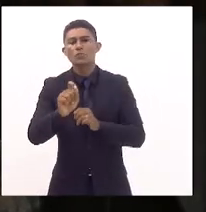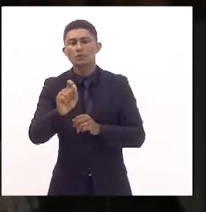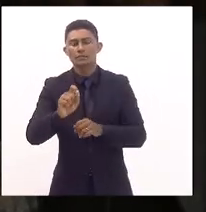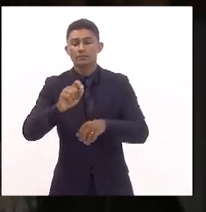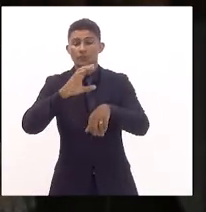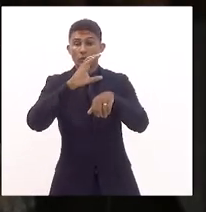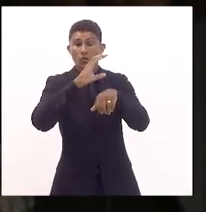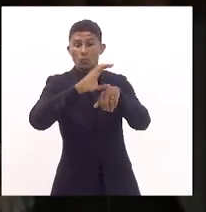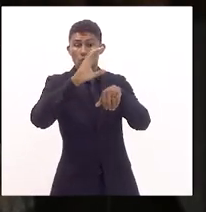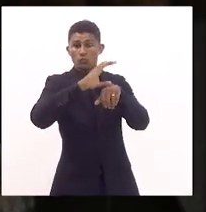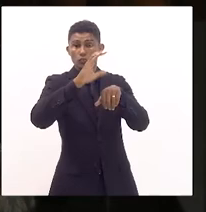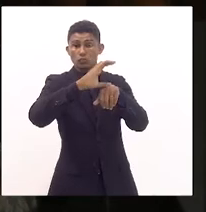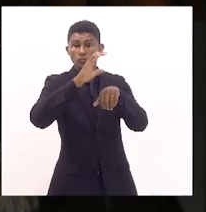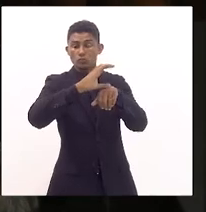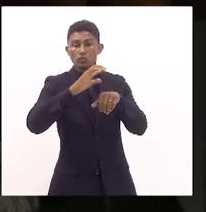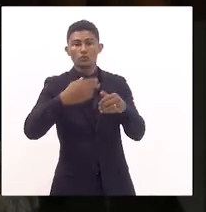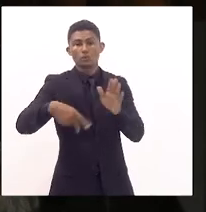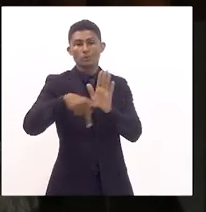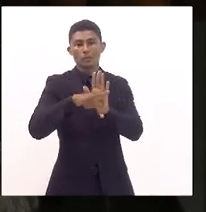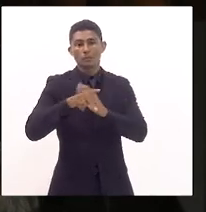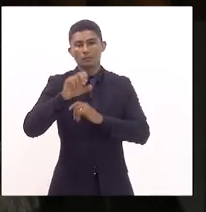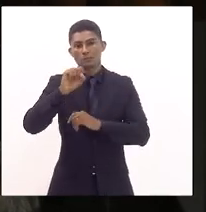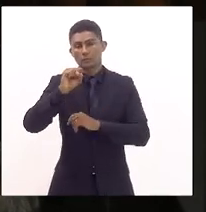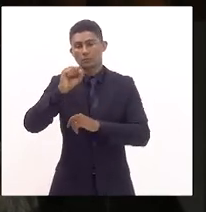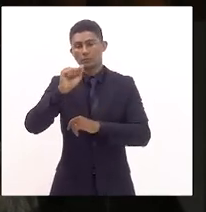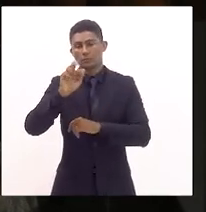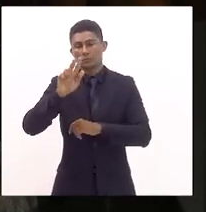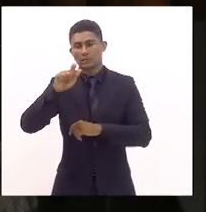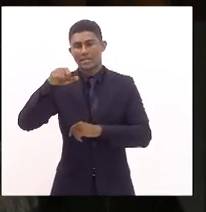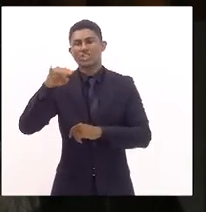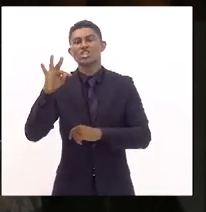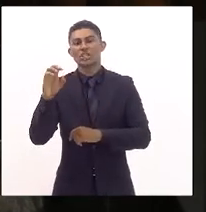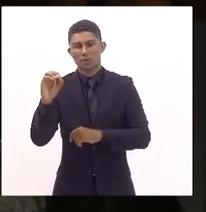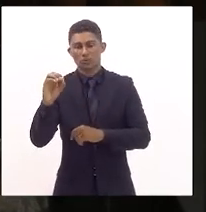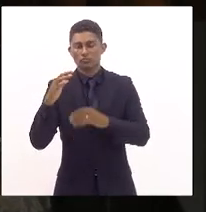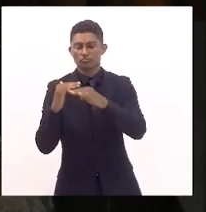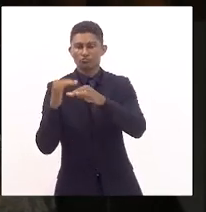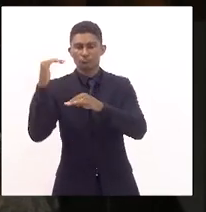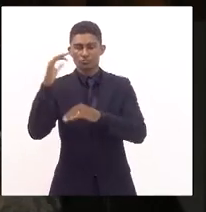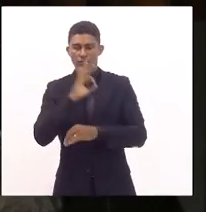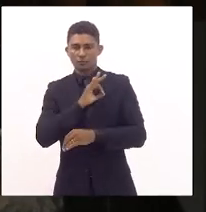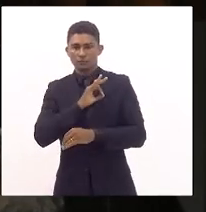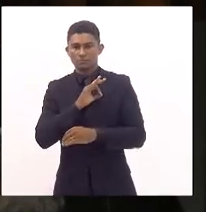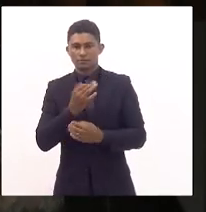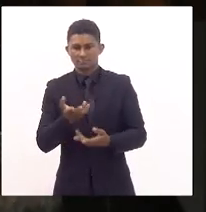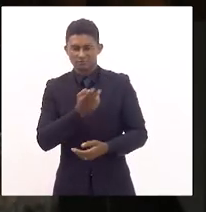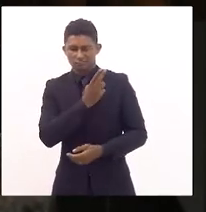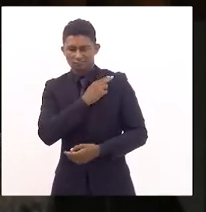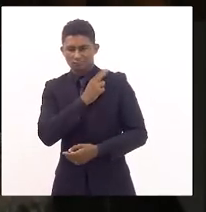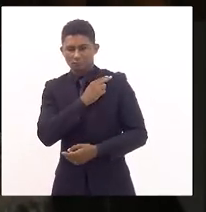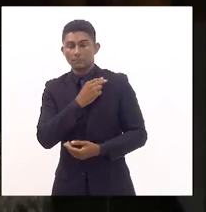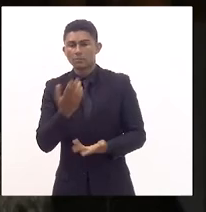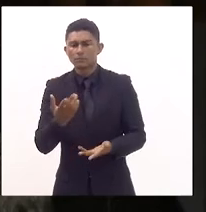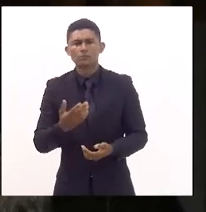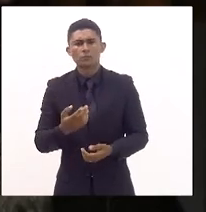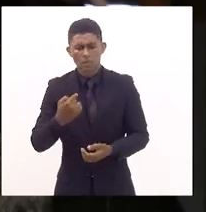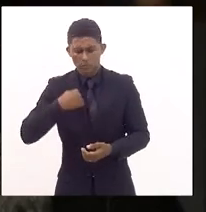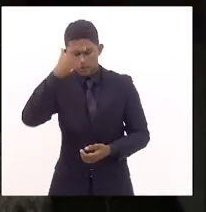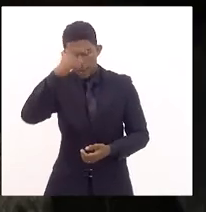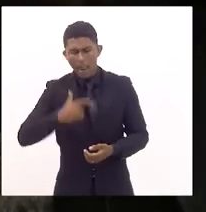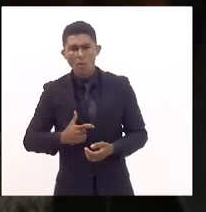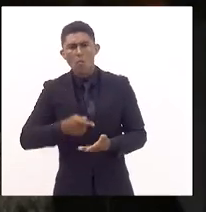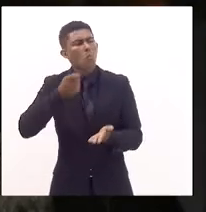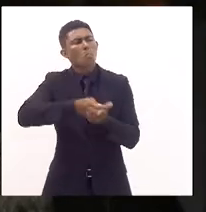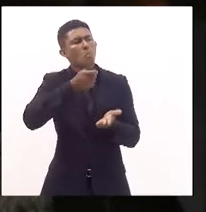de aperfeiçoamento de sargentos. E por que, deputada, você está cobrando essas informações?